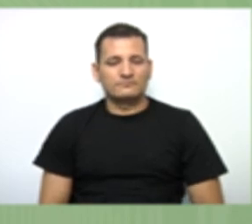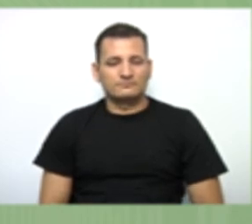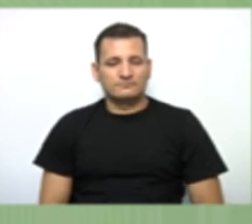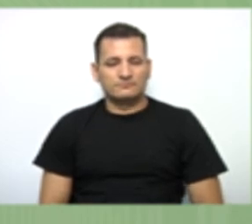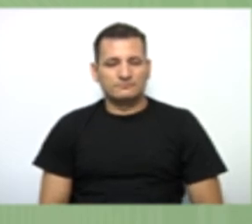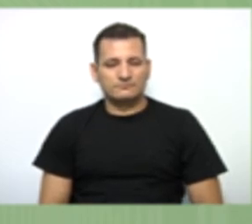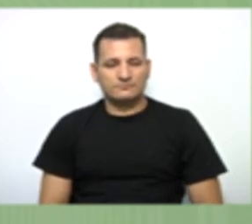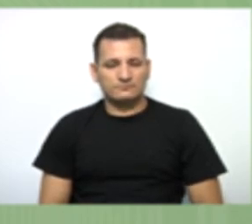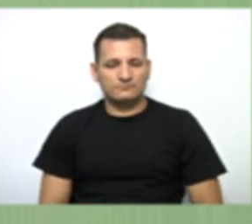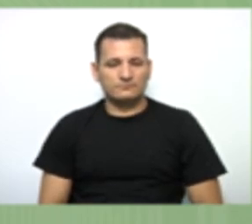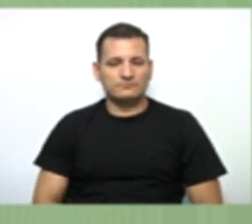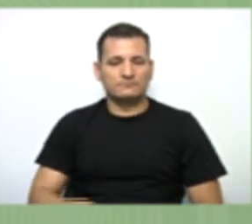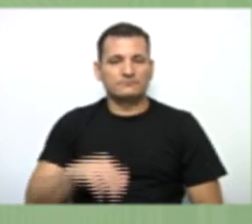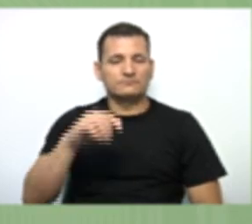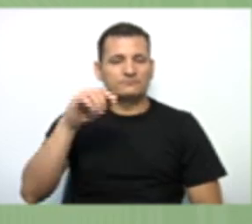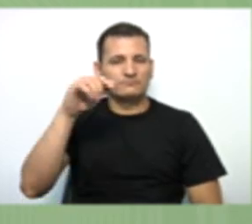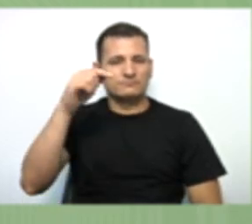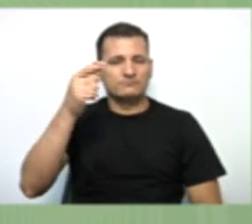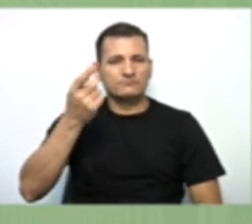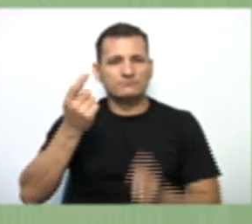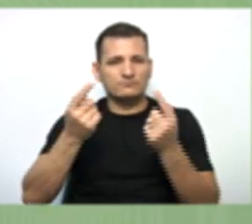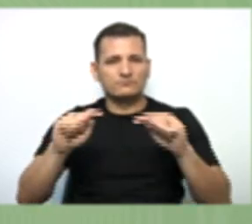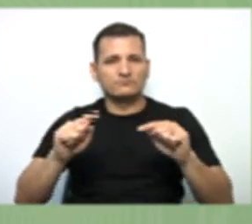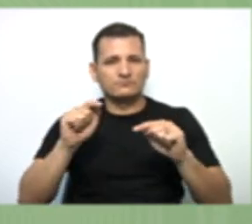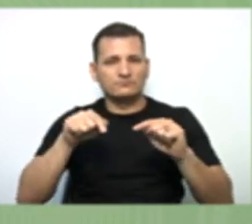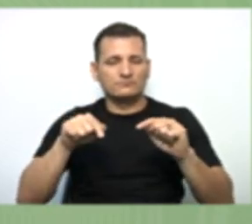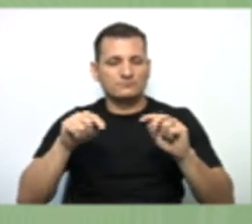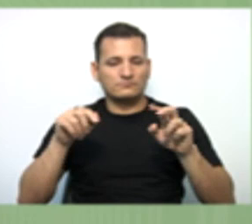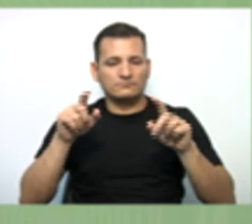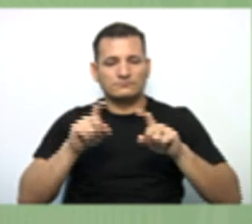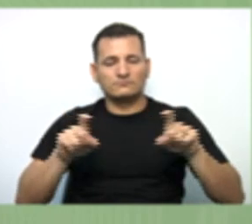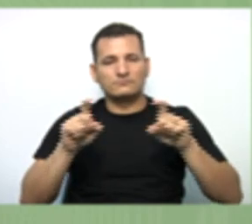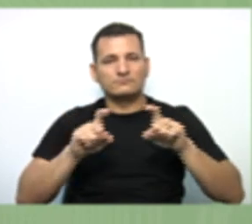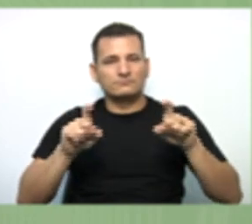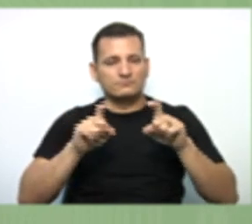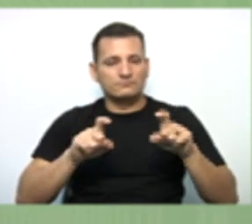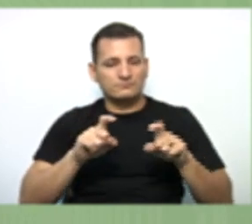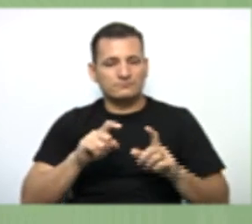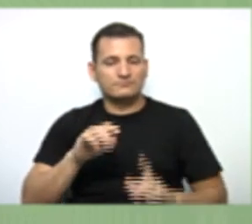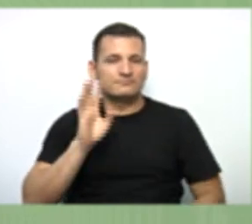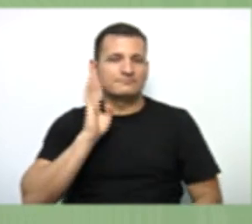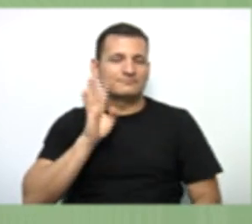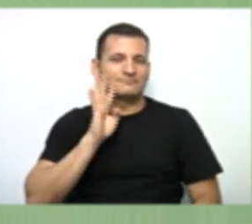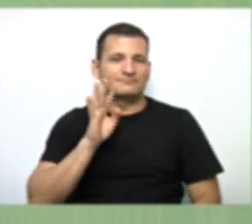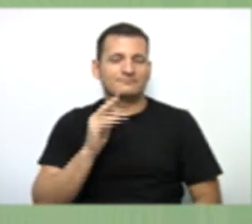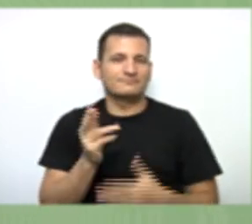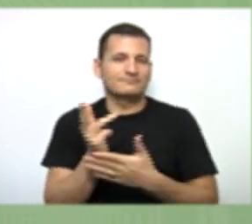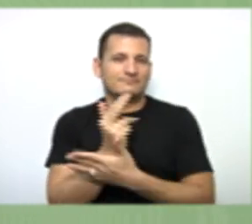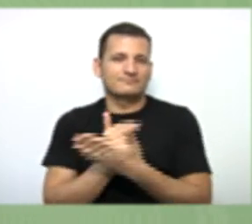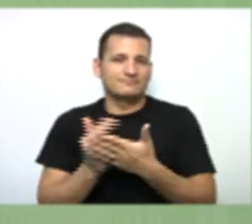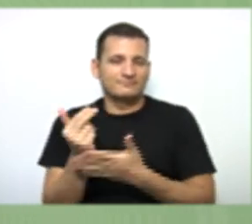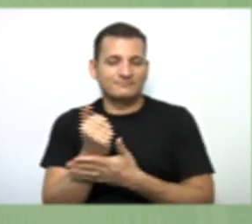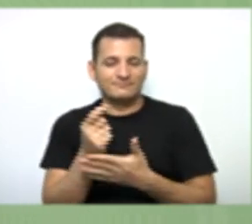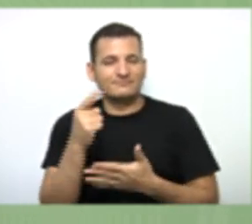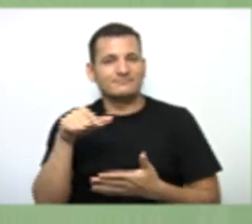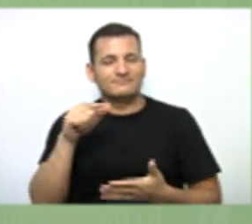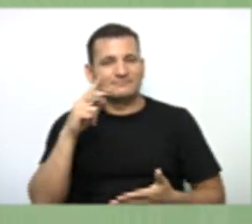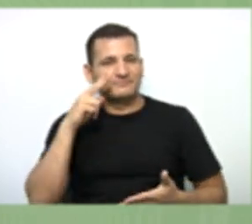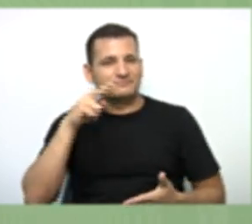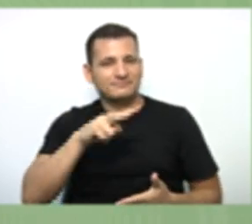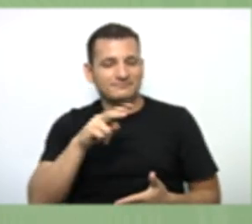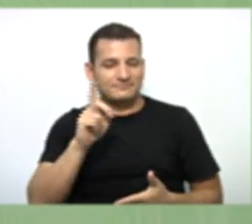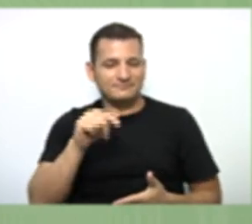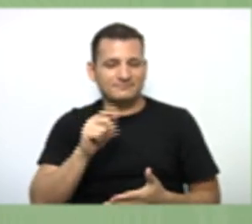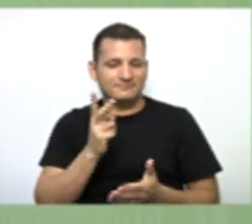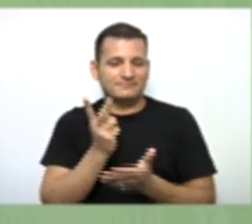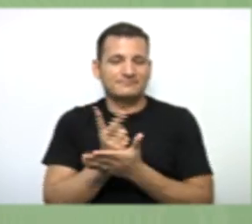computador. Esse aqui é o padrão do computador. É muito legal desenhar na tela do computador, vocês verem aqui que é os